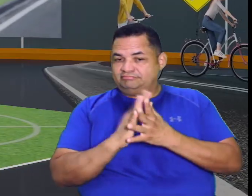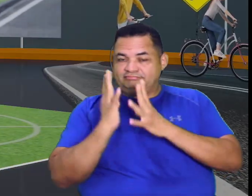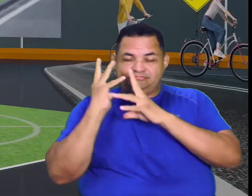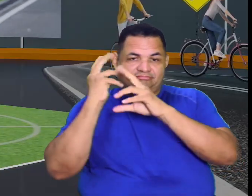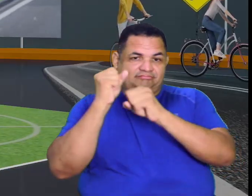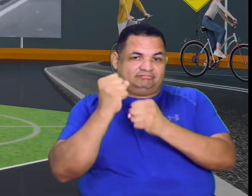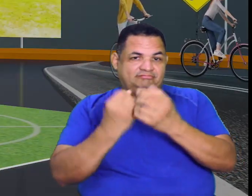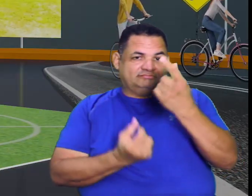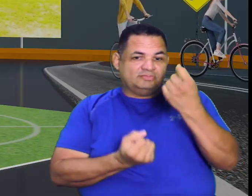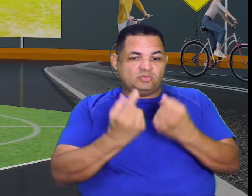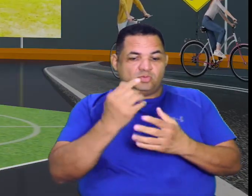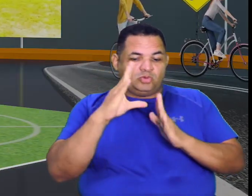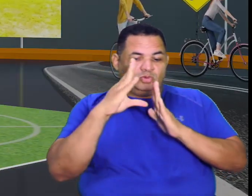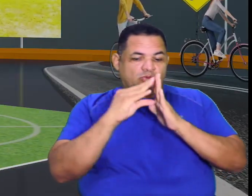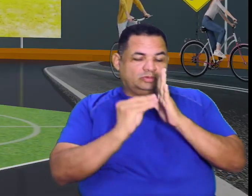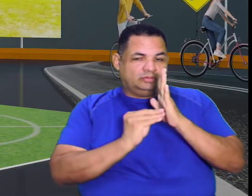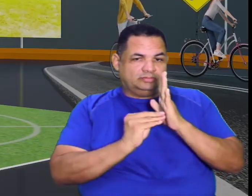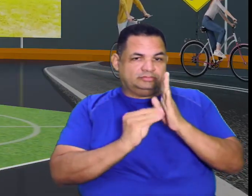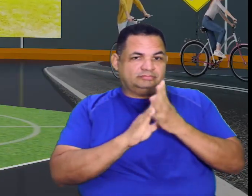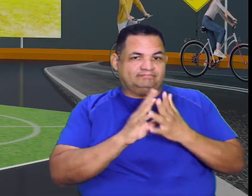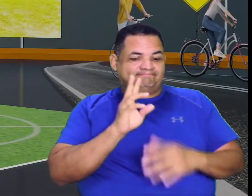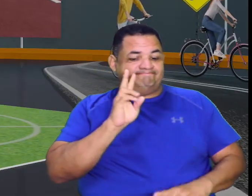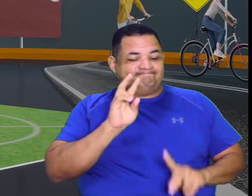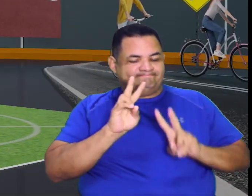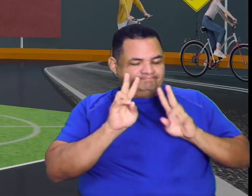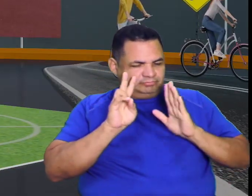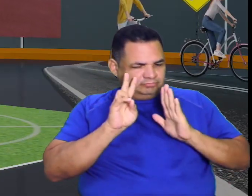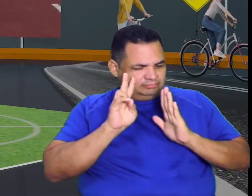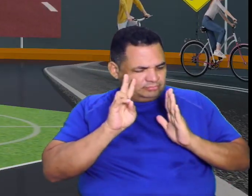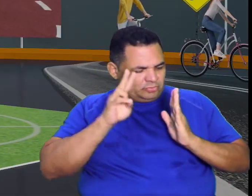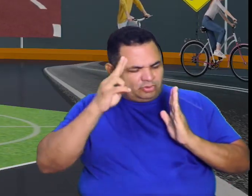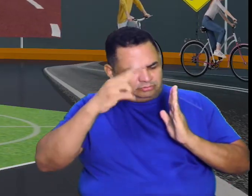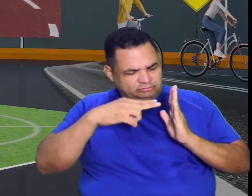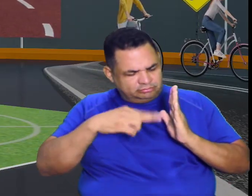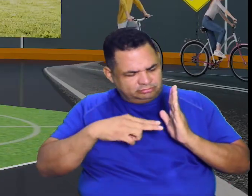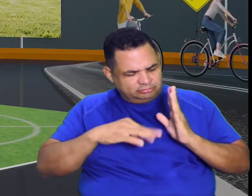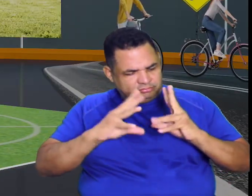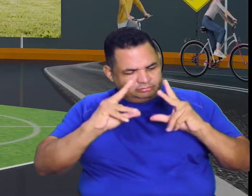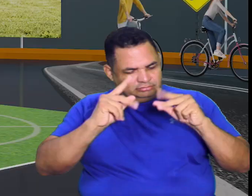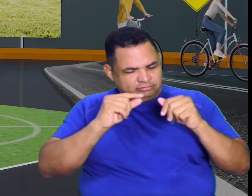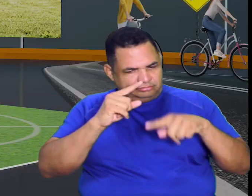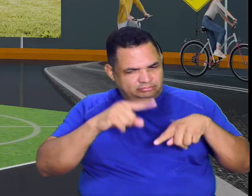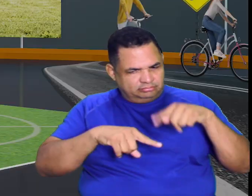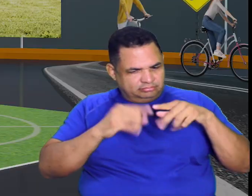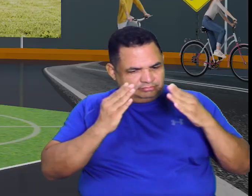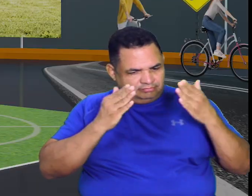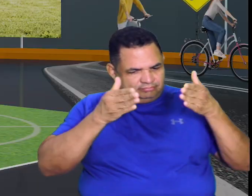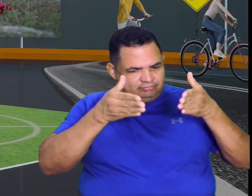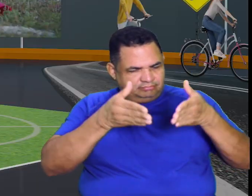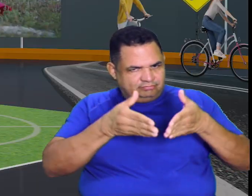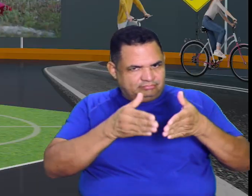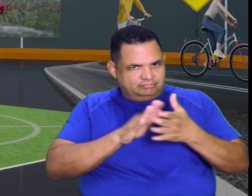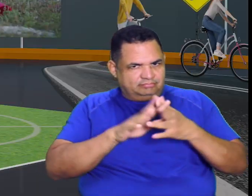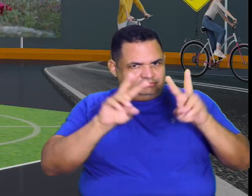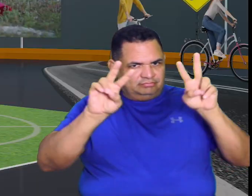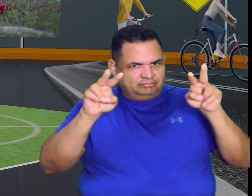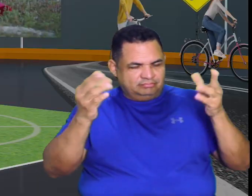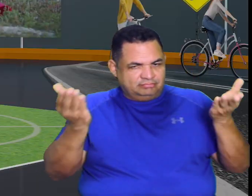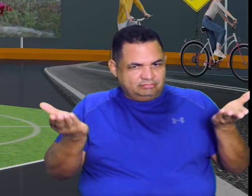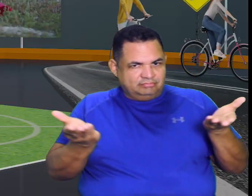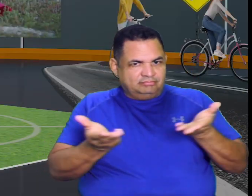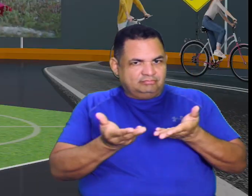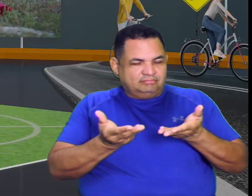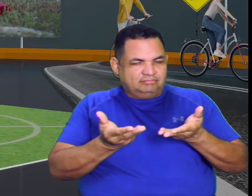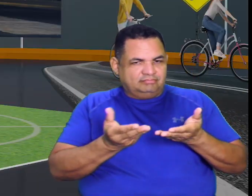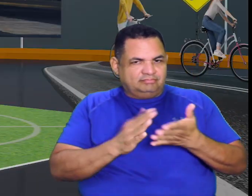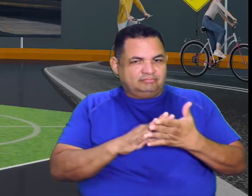aí algum dos conteúdos. Mas olhe todo o material, tá? E dê um foco especial nessas temáticas de hoje.